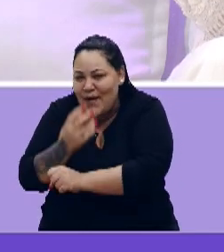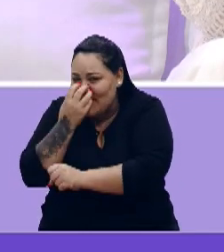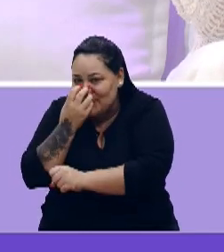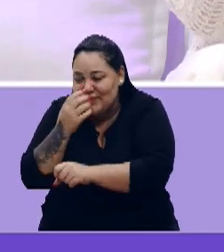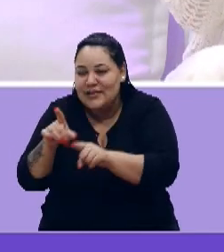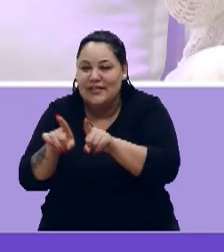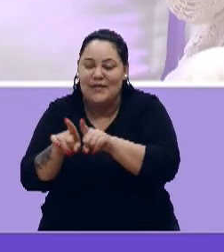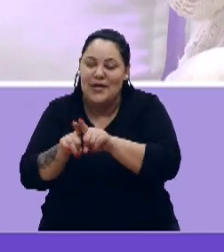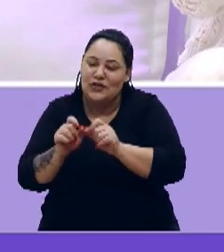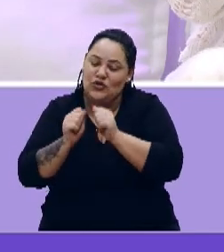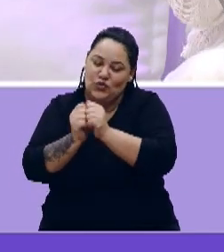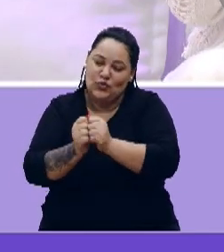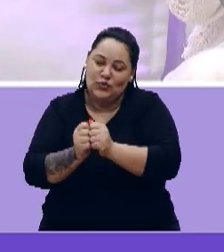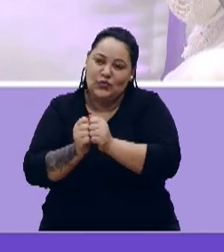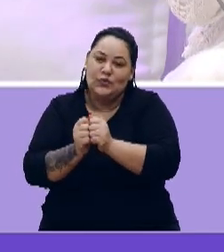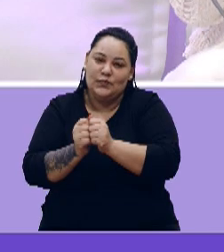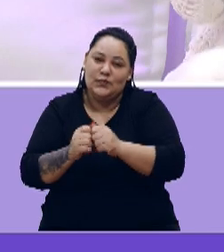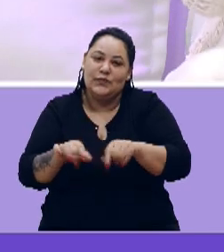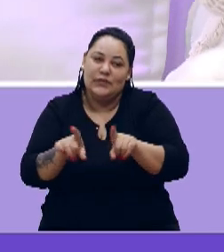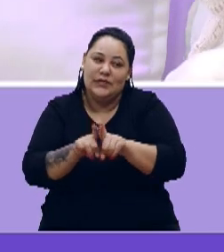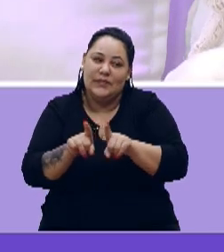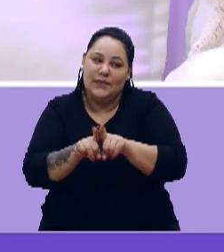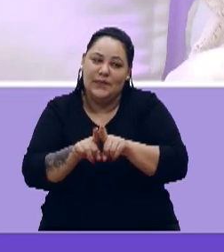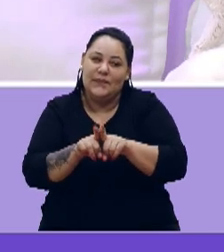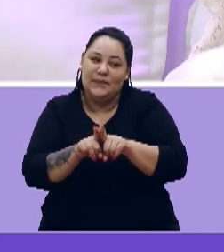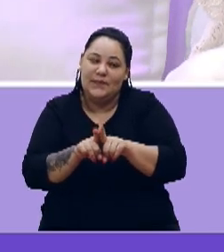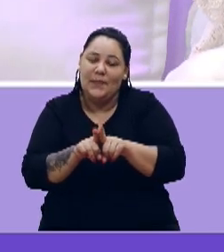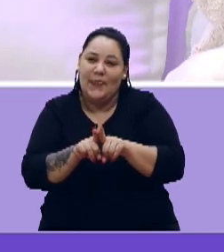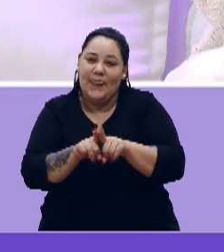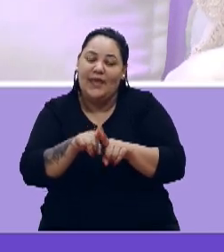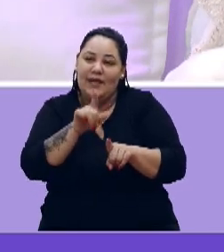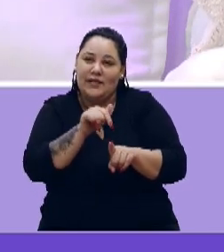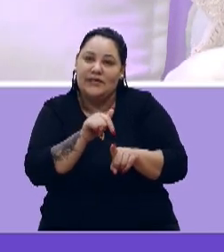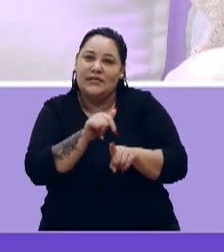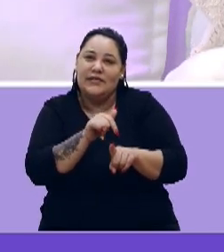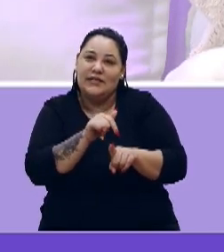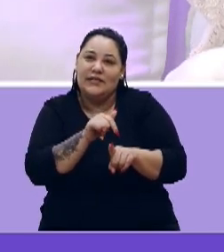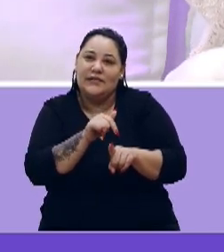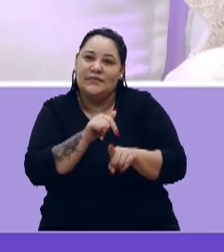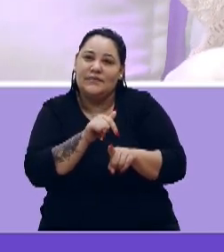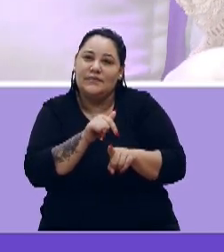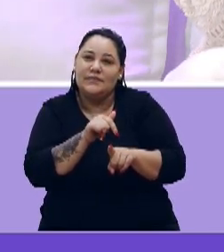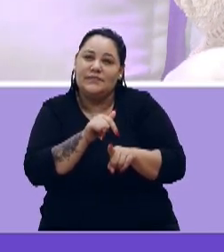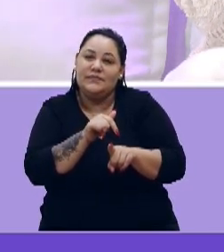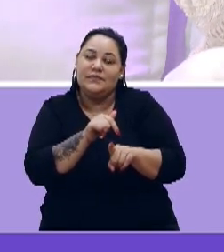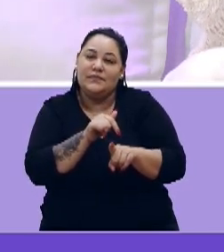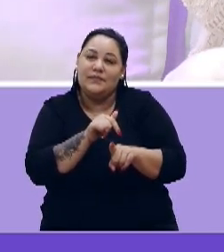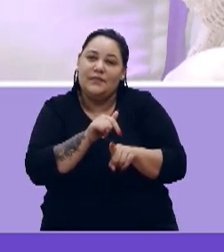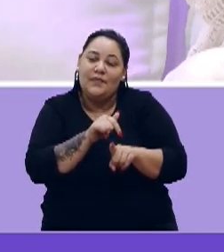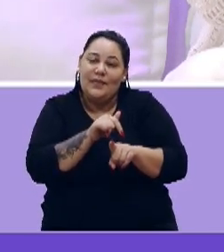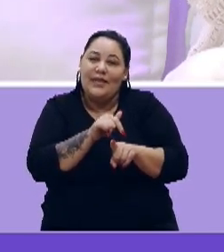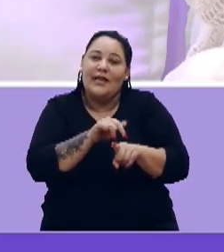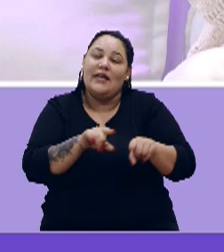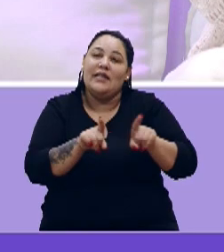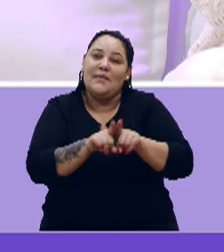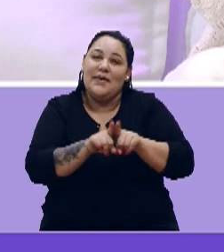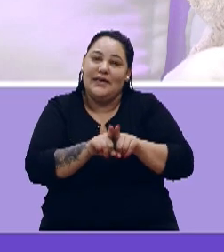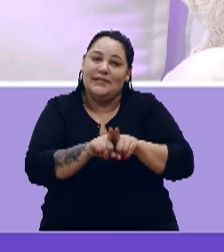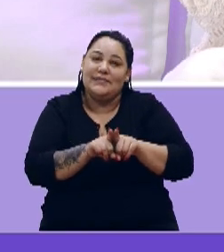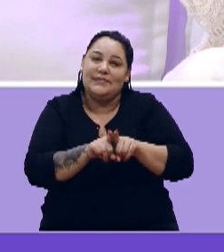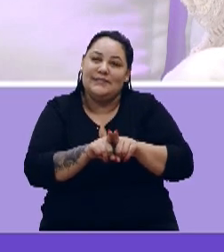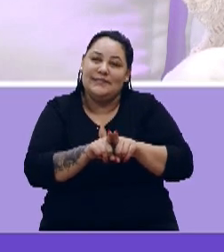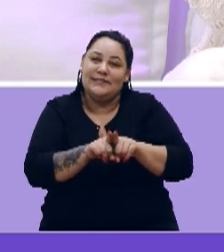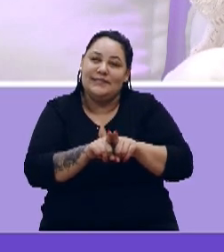milagrinho comigo. E para além disso, meu marido e eu também tatuamos a nossa anjinha. E também